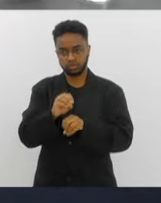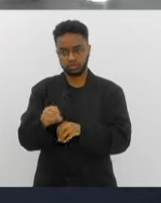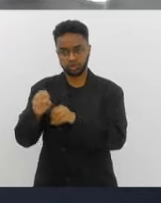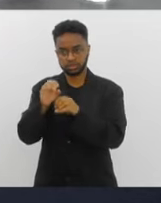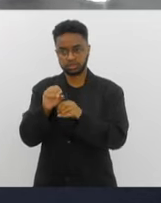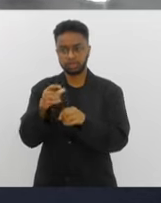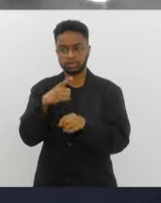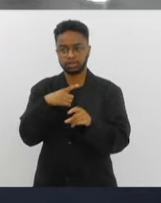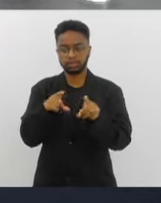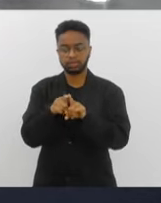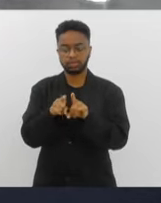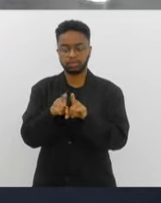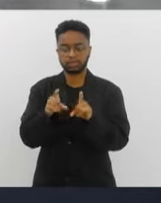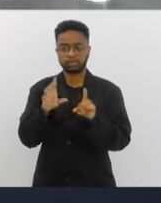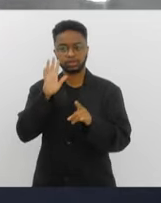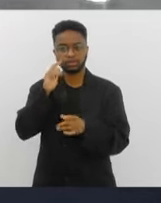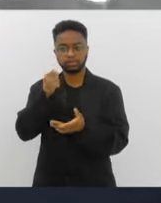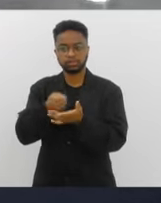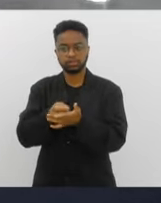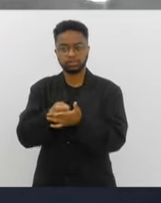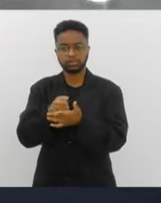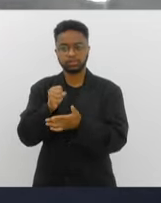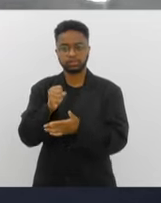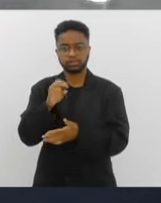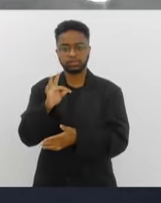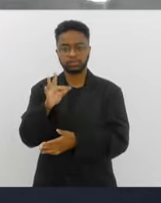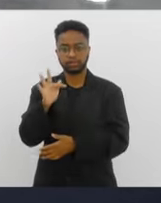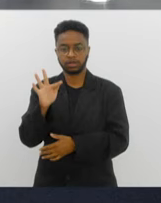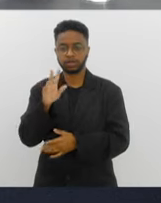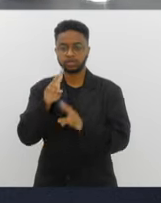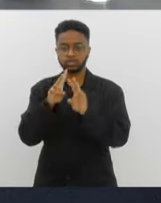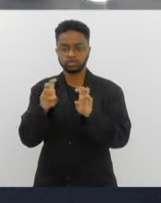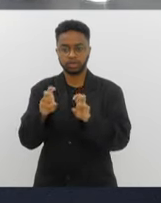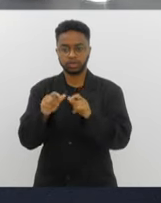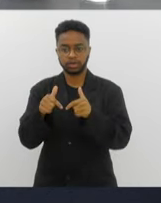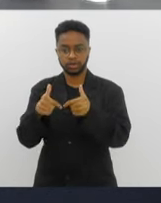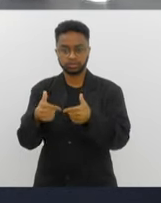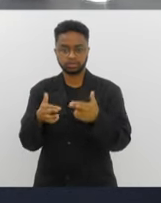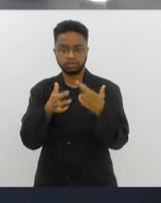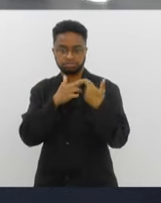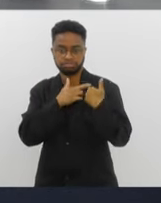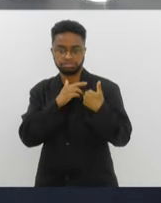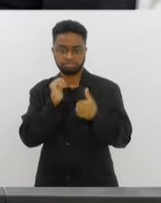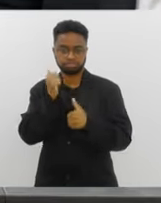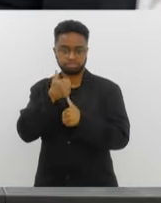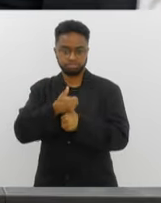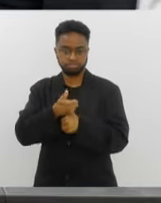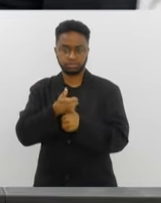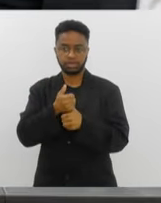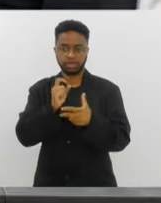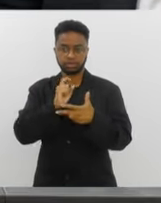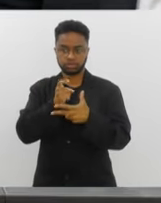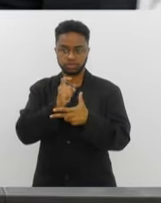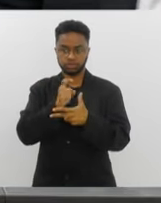adentra nessa decisão do Supremo sobre invasão de competência exclusiva do Poder Executivo nos outros temas que